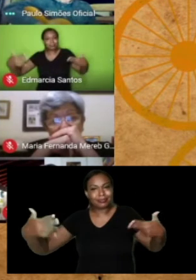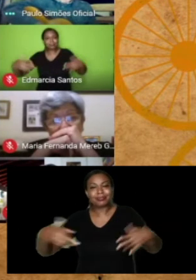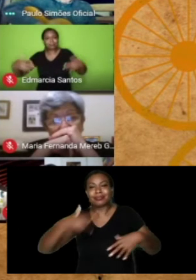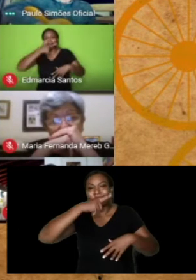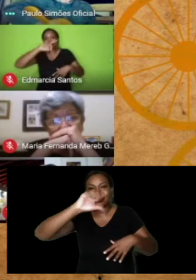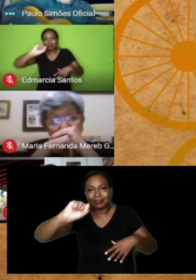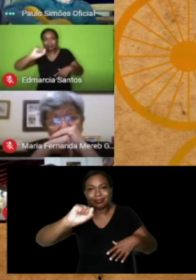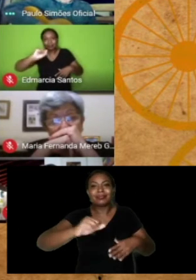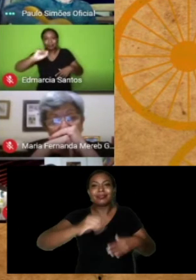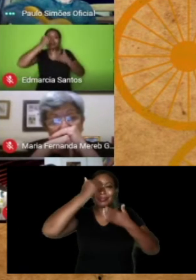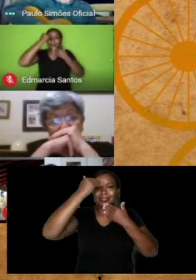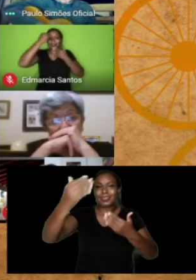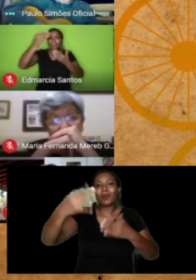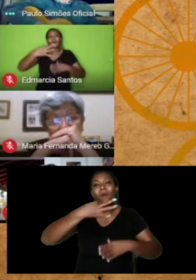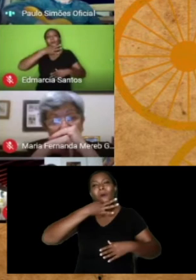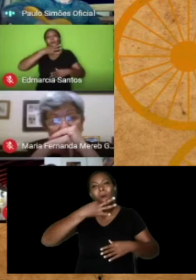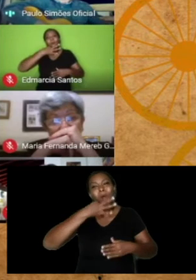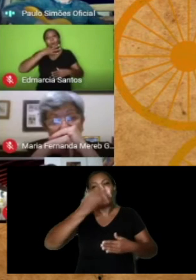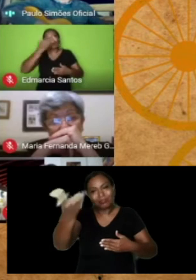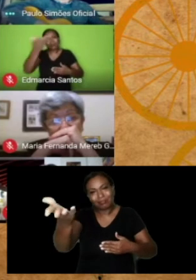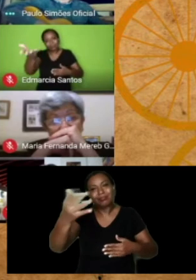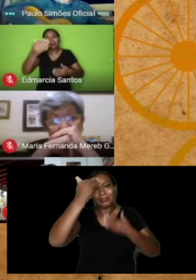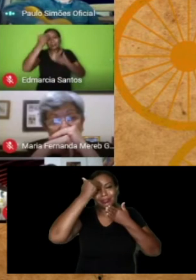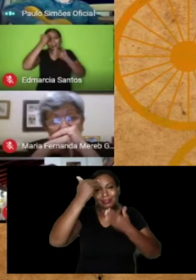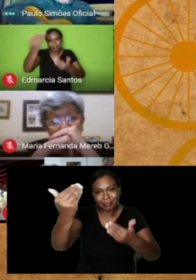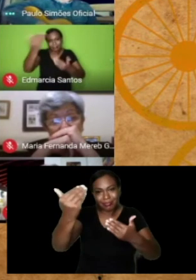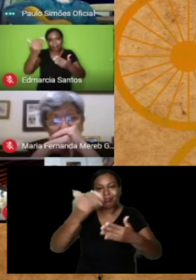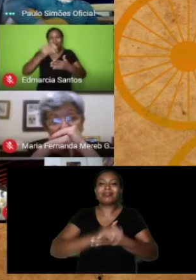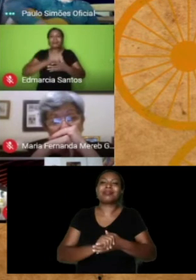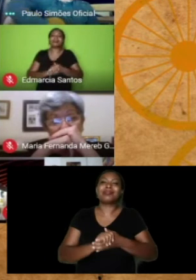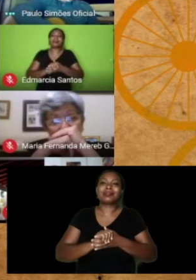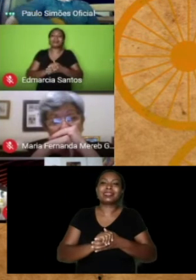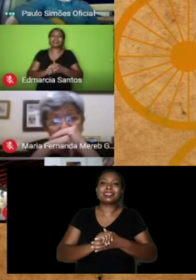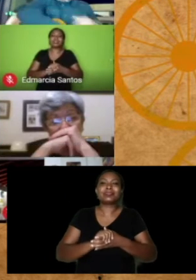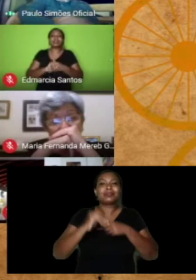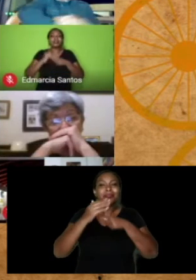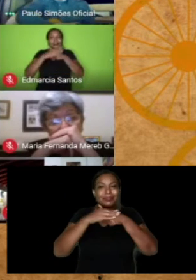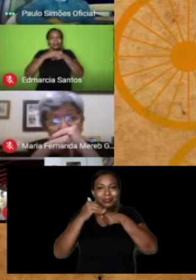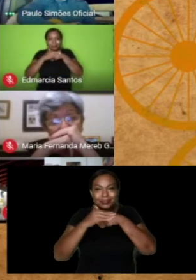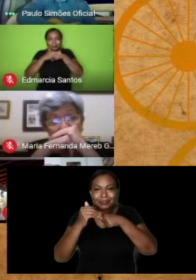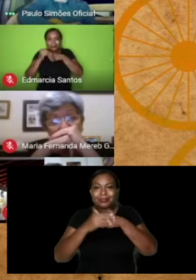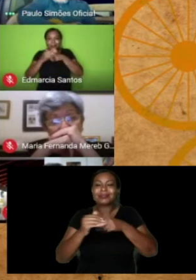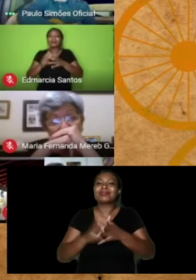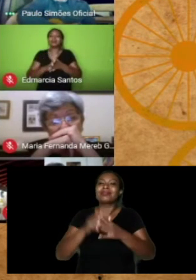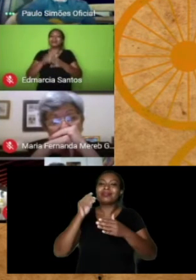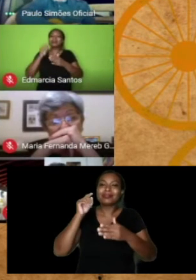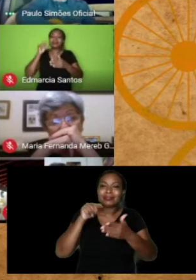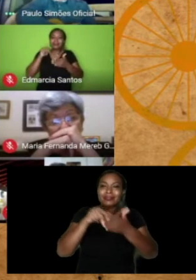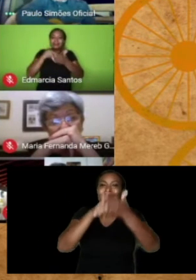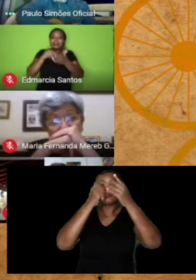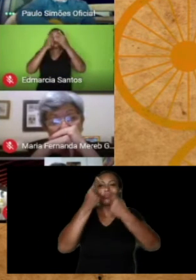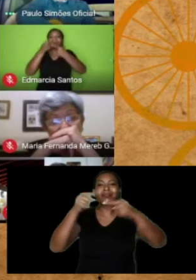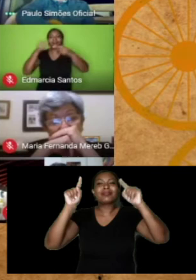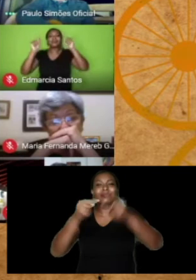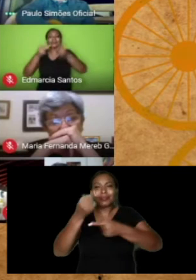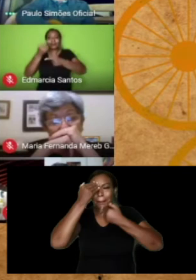Agradeço por ter conhecido você e por me dedicar, sob a orientação da professora Claudete, às suas canções. Muito